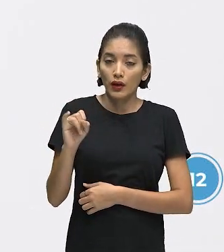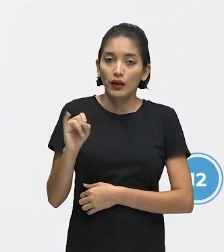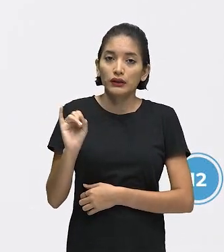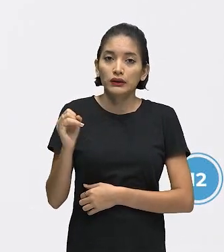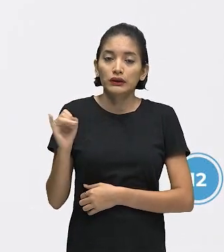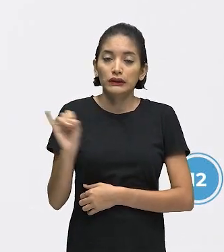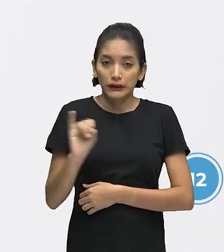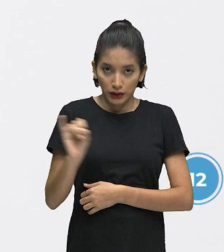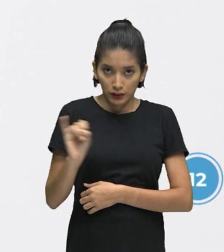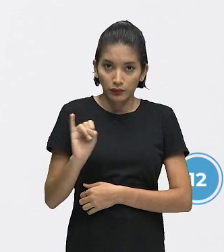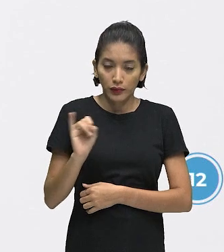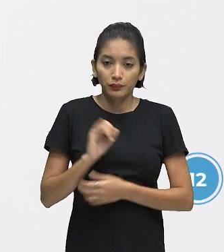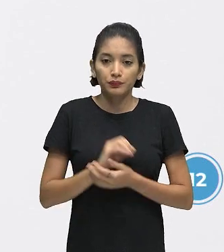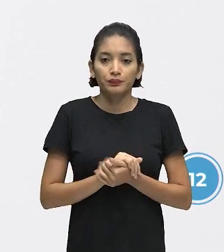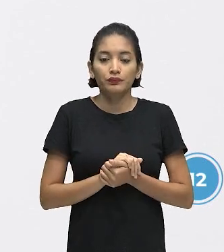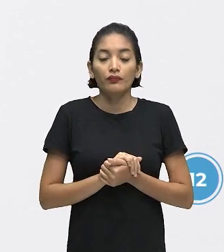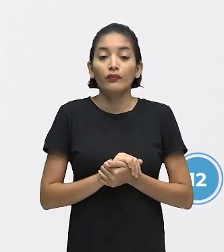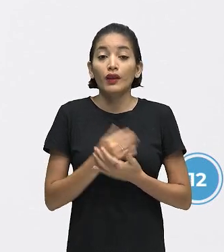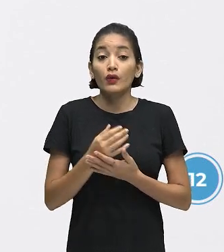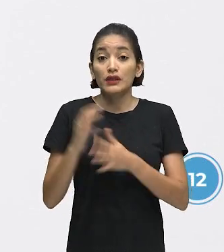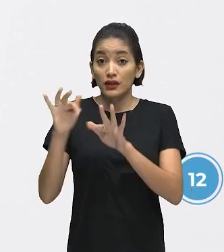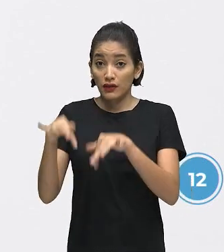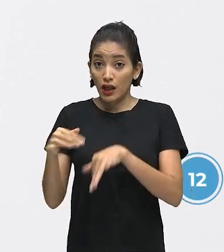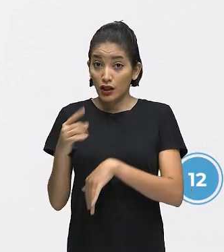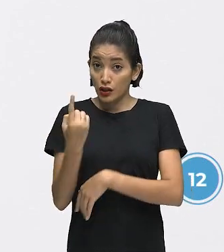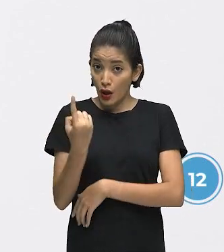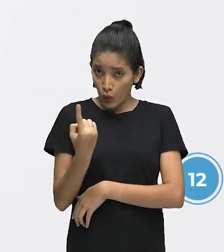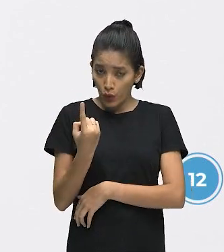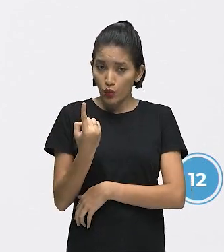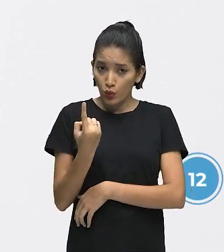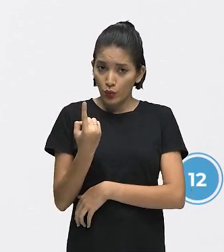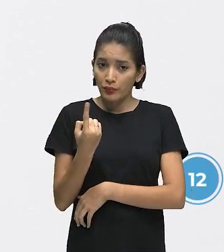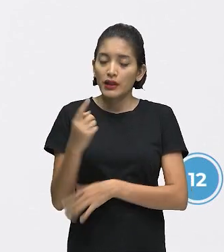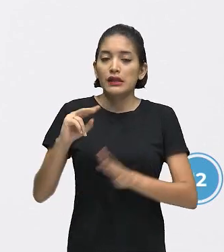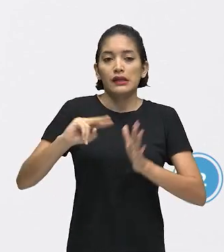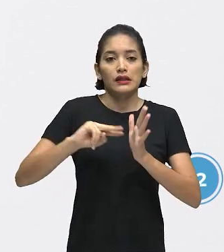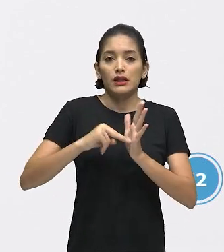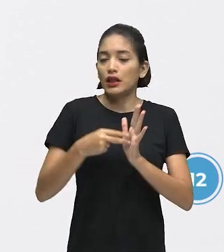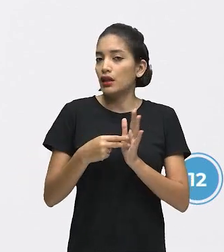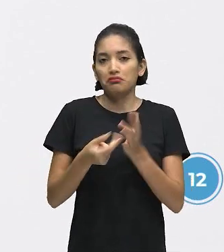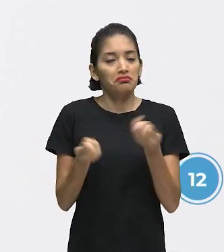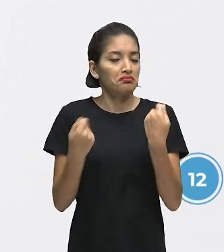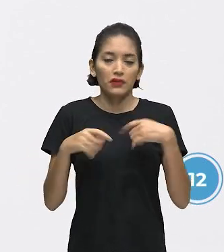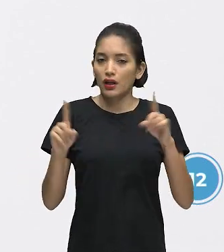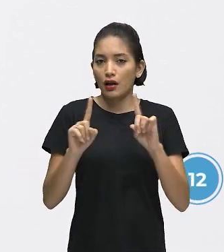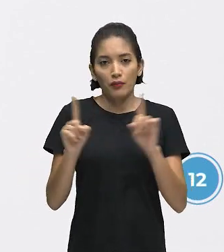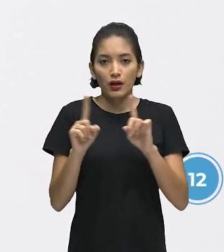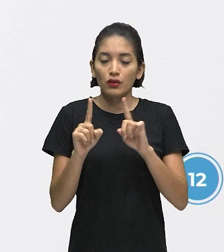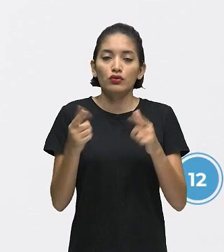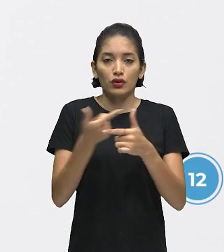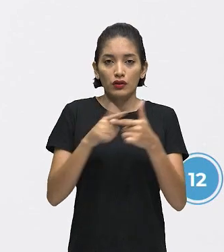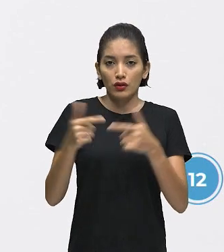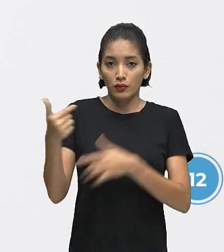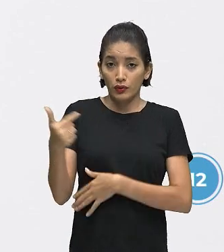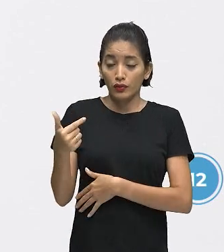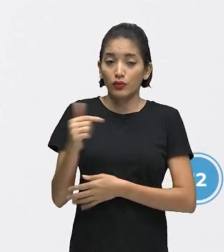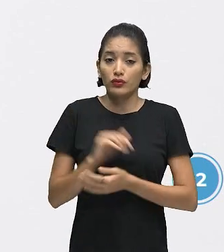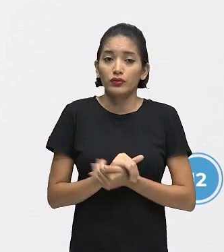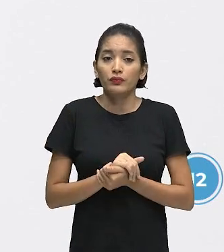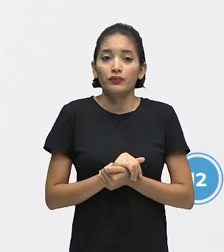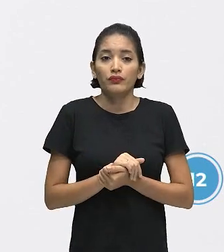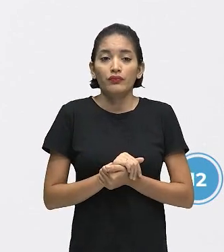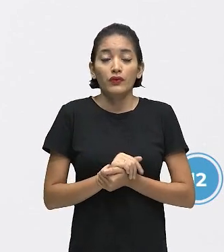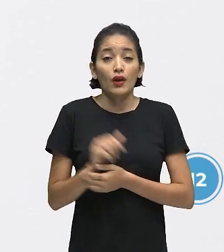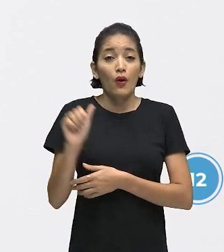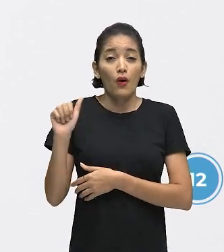seja, se termina em 1, num valor ímpar, ele não pode ser divisível por 2. Então, esse valor aqui ele já